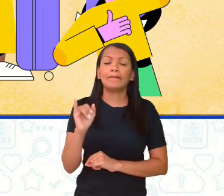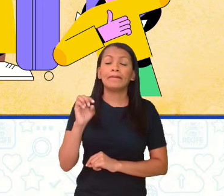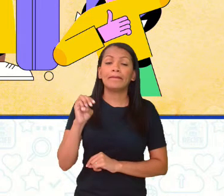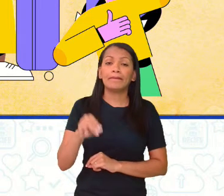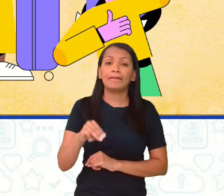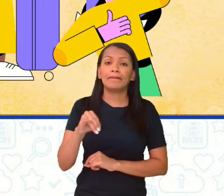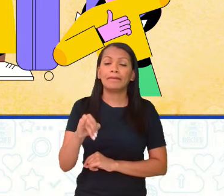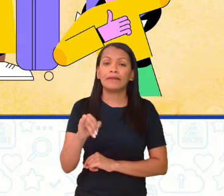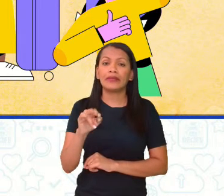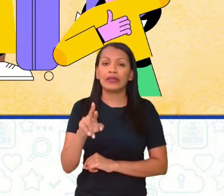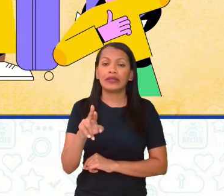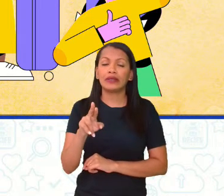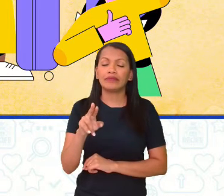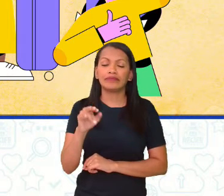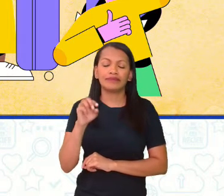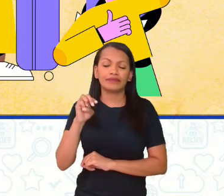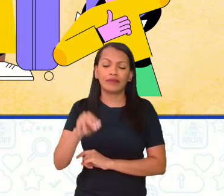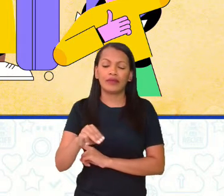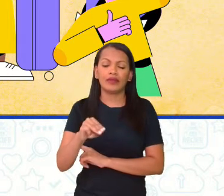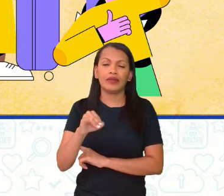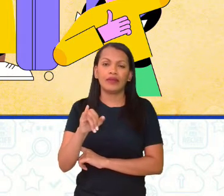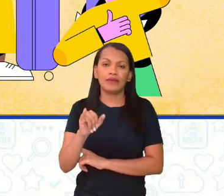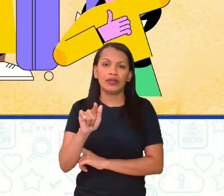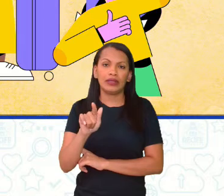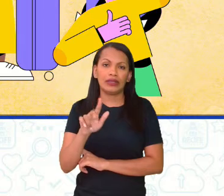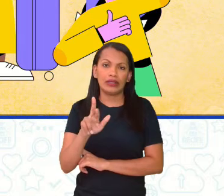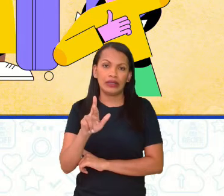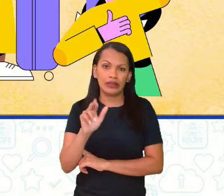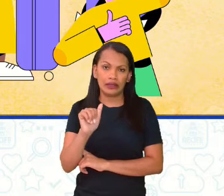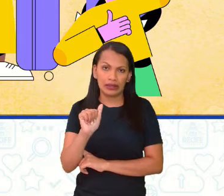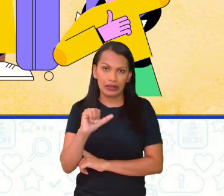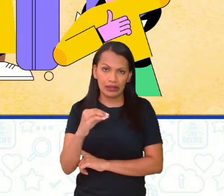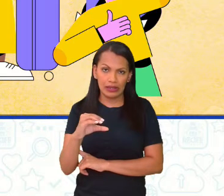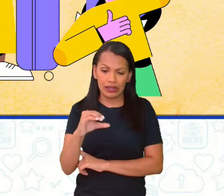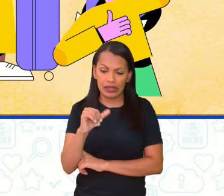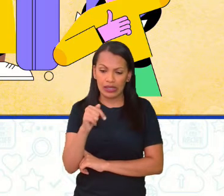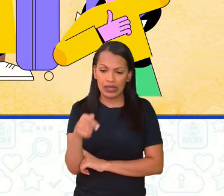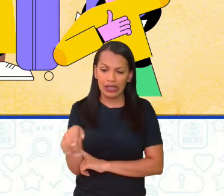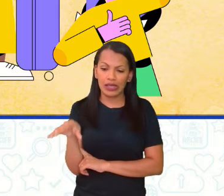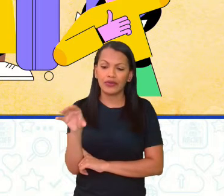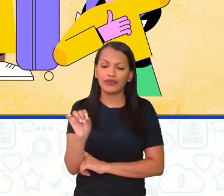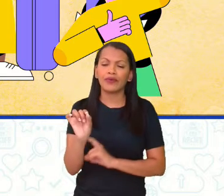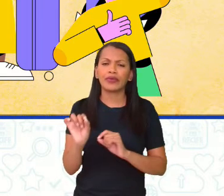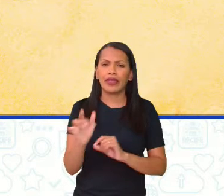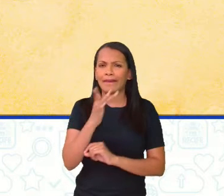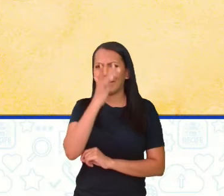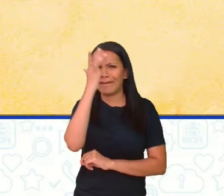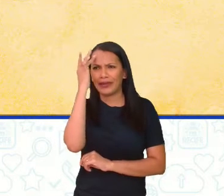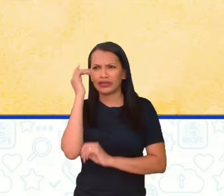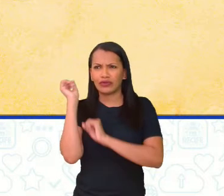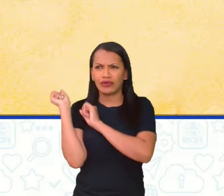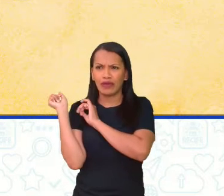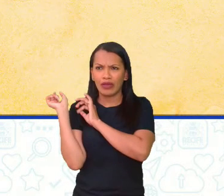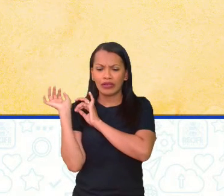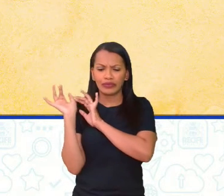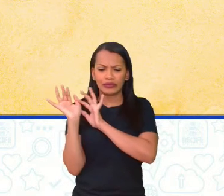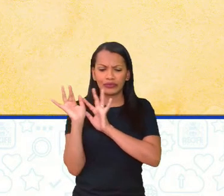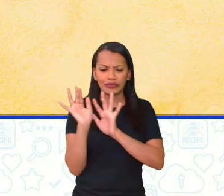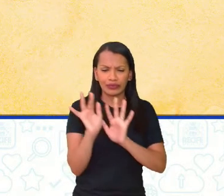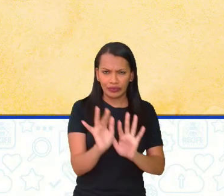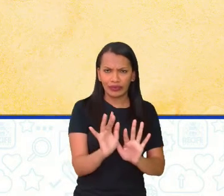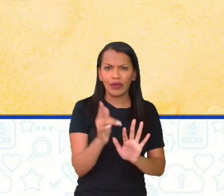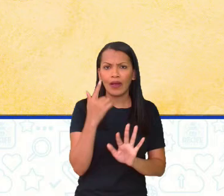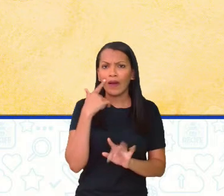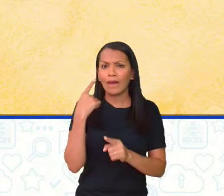tem que analisar toda a relação existente aí. Então, vai aumentar a complexidade e aumenta também a imigração.